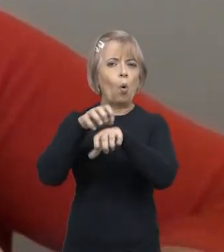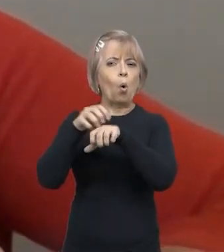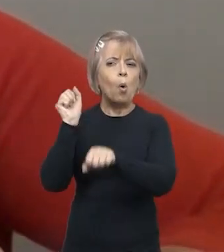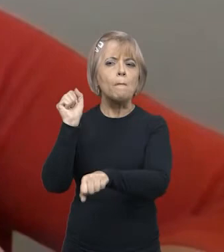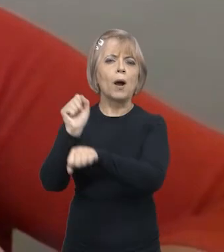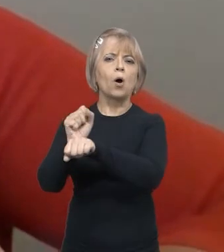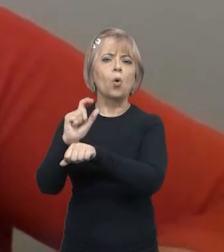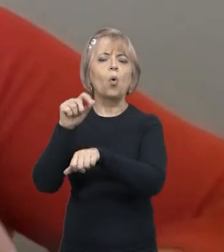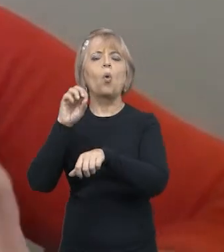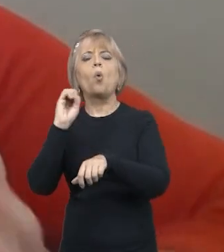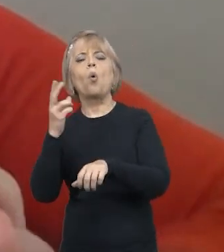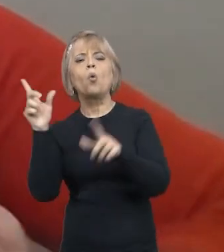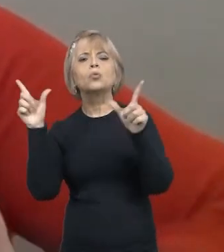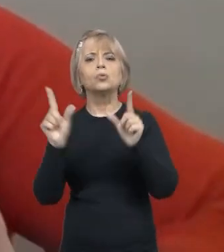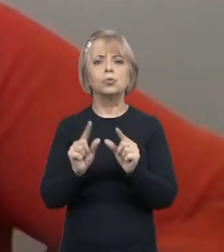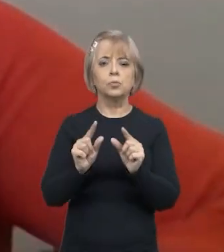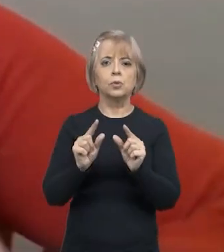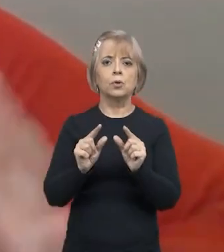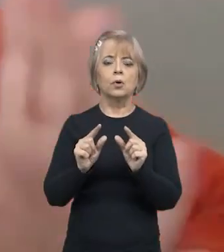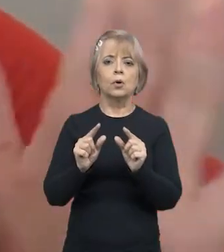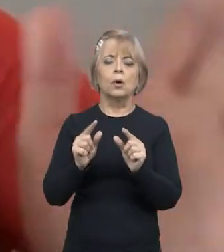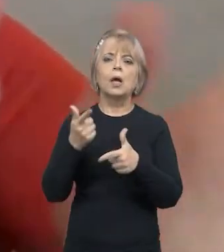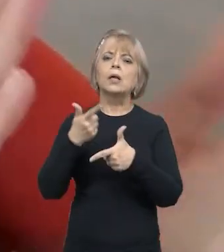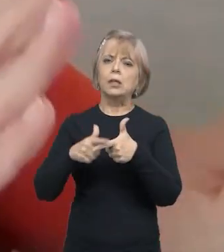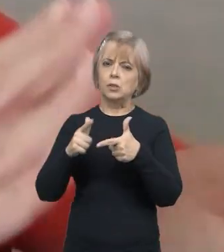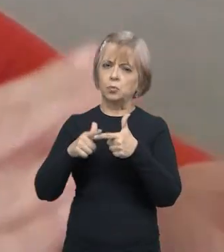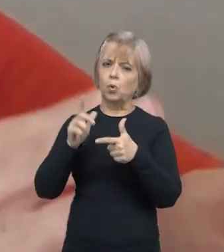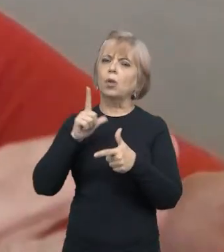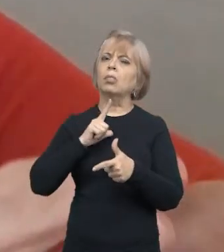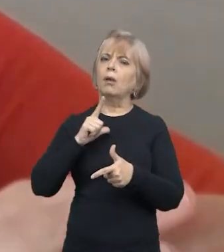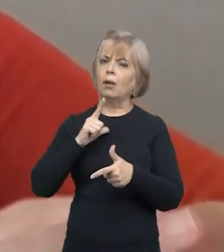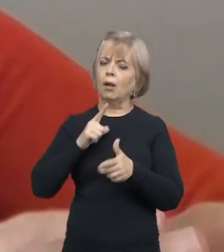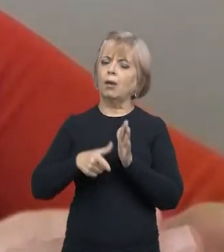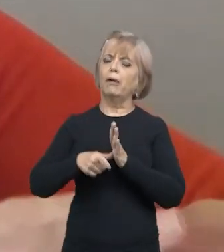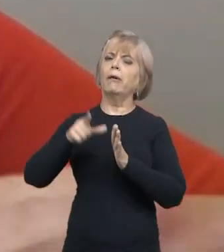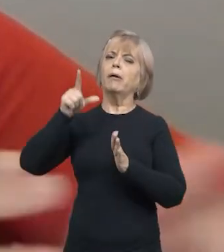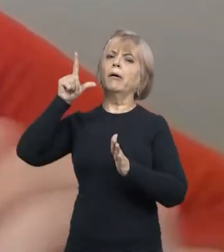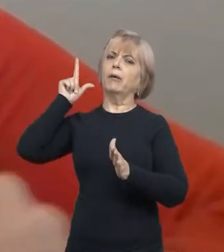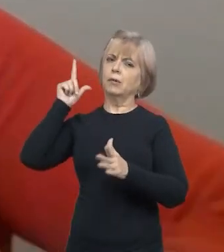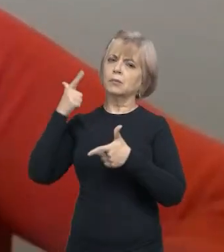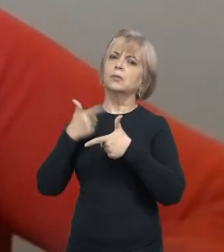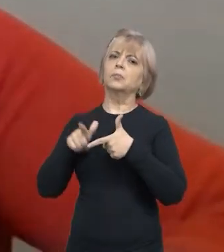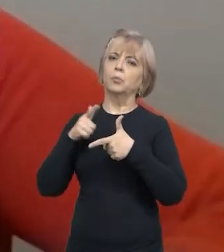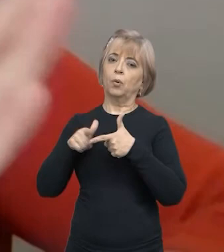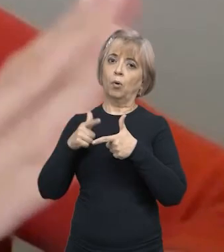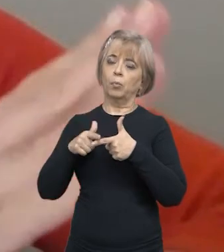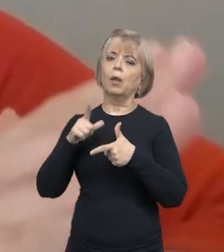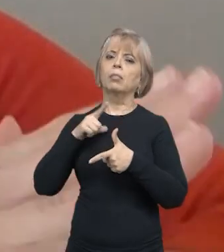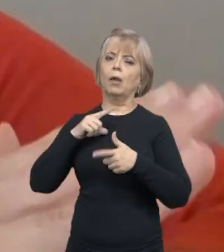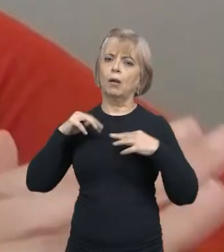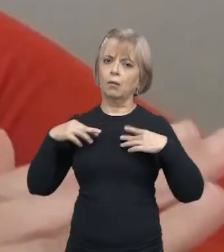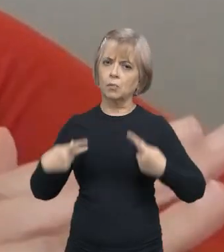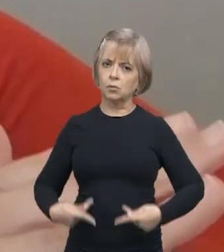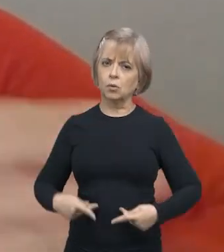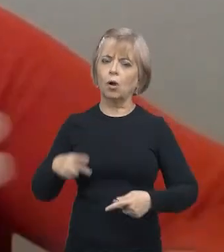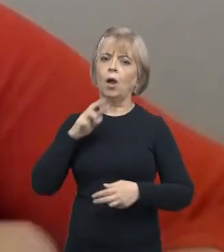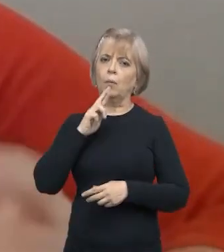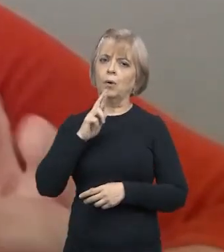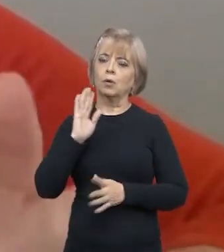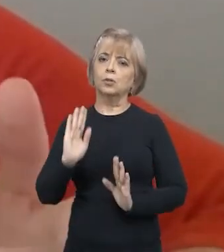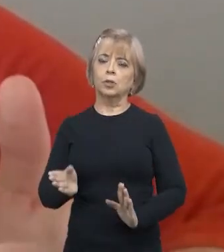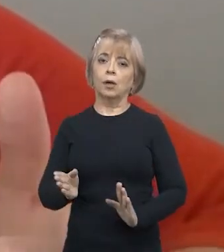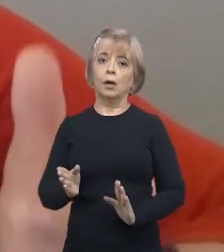ônibus do que o devido. Esse problema, na verdade, ele já existia desde antes da pandemia, Já havia uma atuação do Ministério Público por